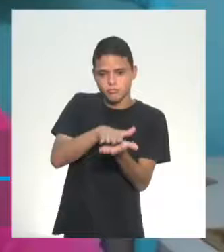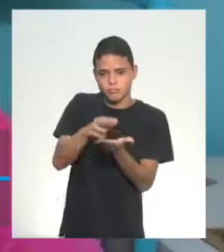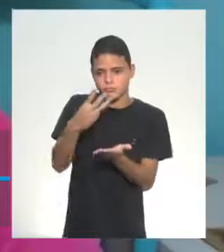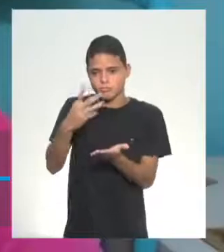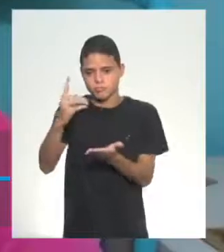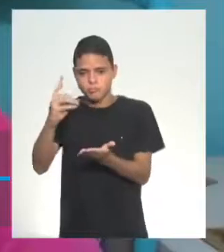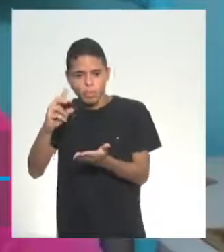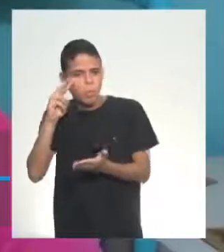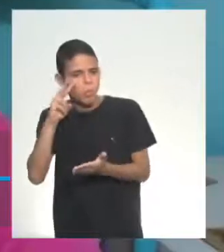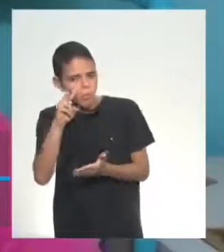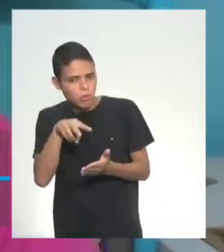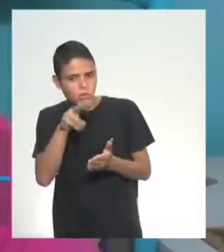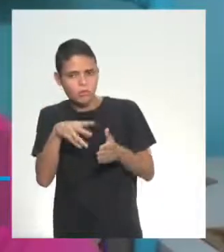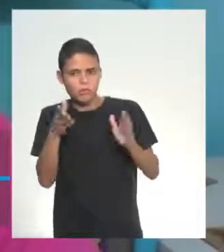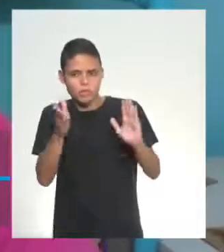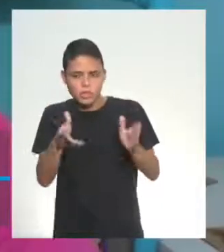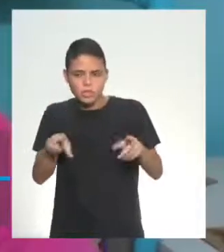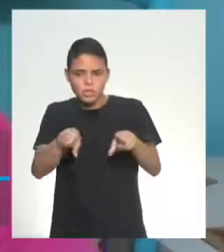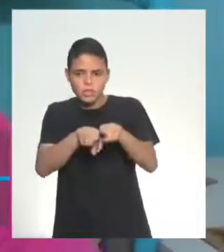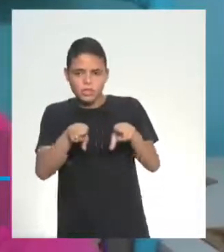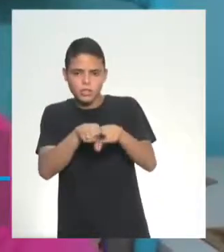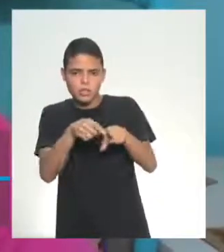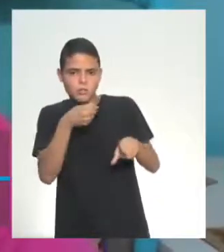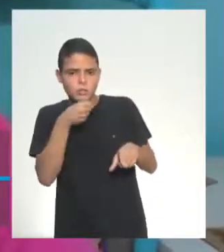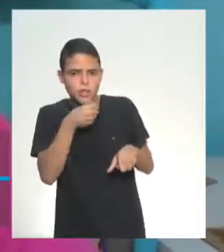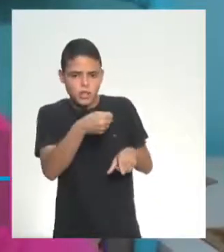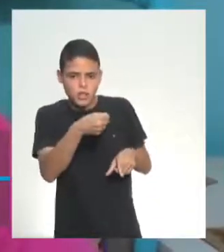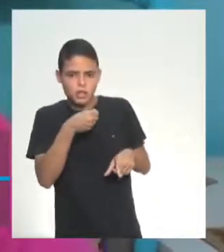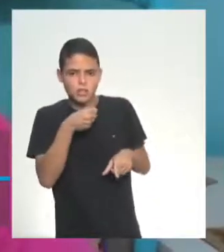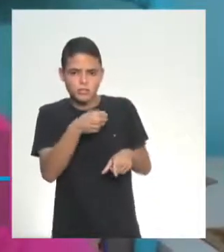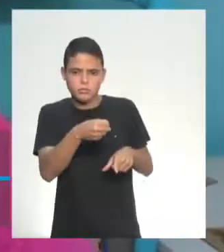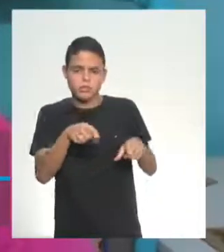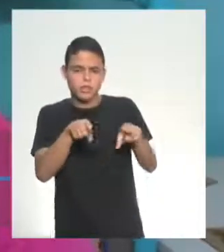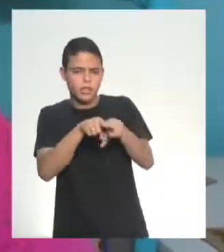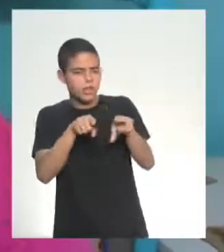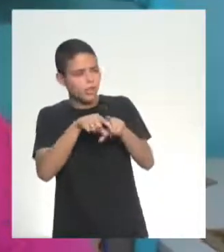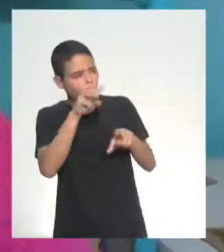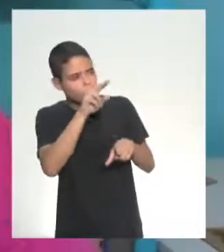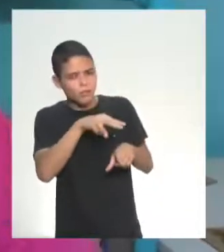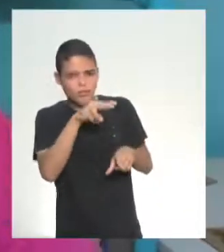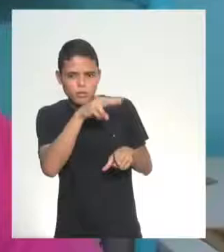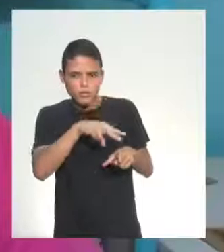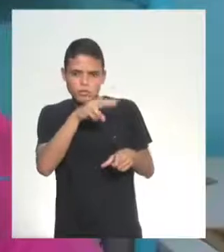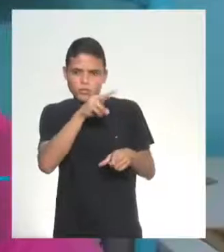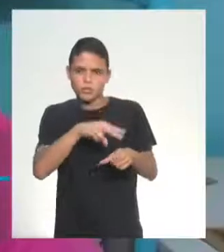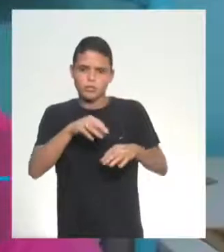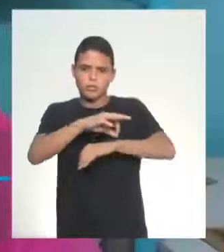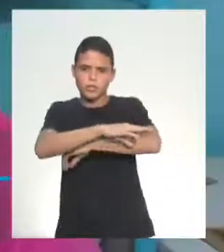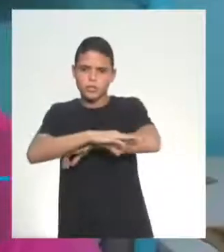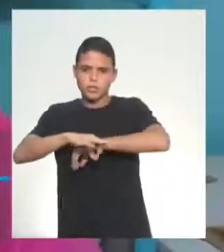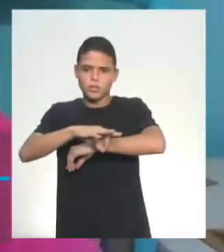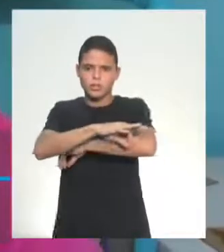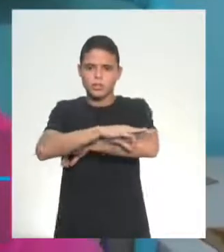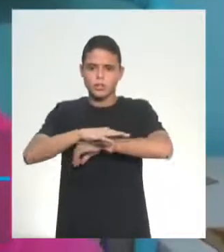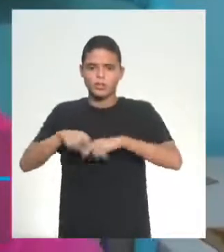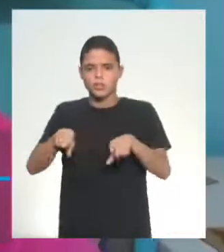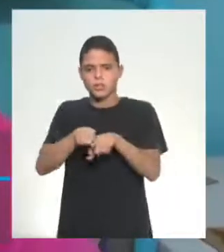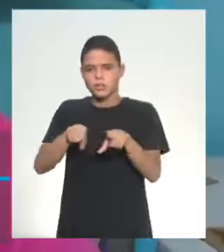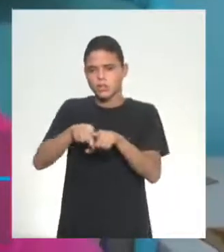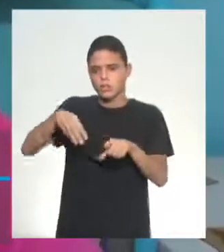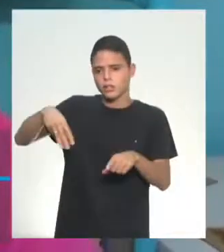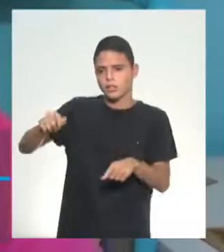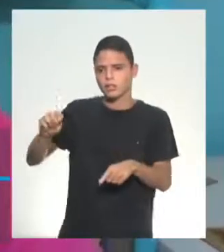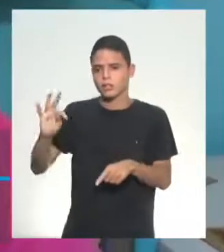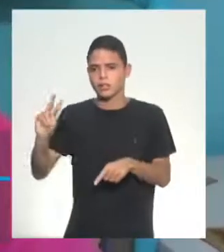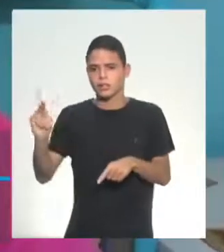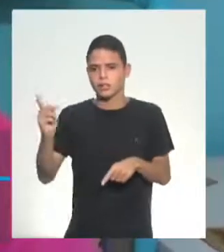O Ricardo disse que já viu reportagens que falam sobre a impressão 3D na construção civil. E o Matheus falou que o pai dele, o tio